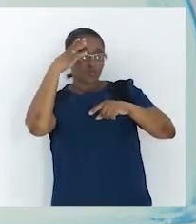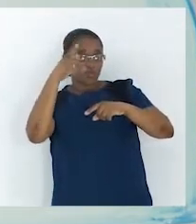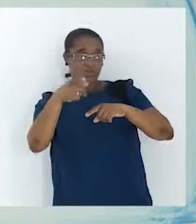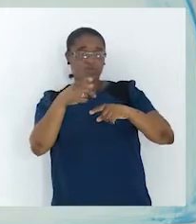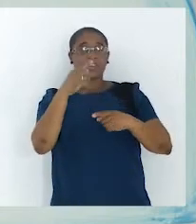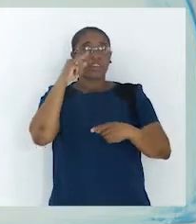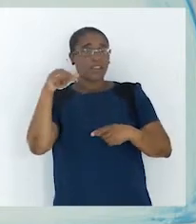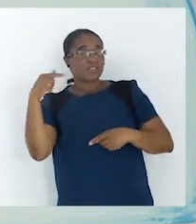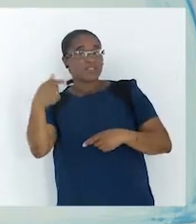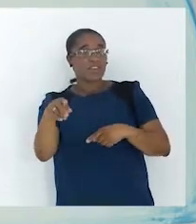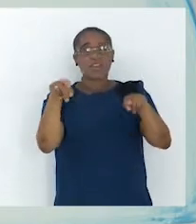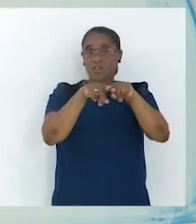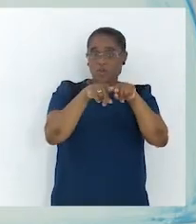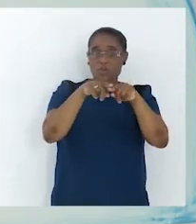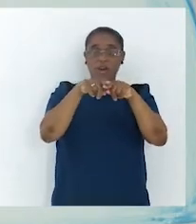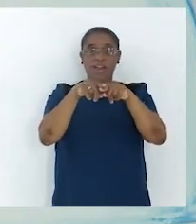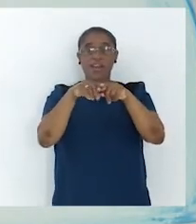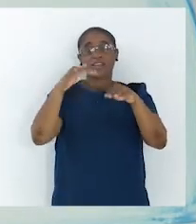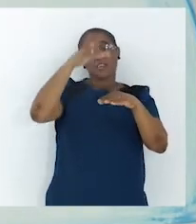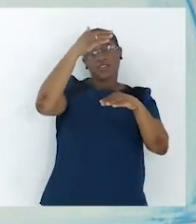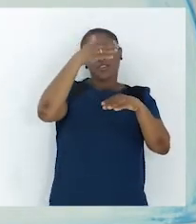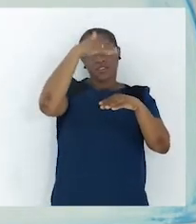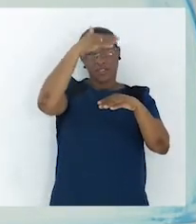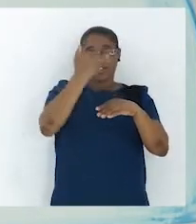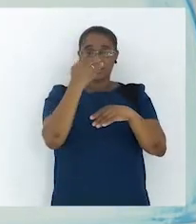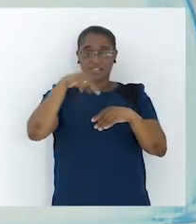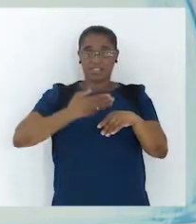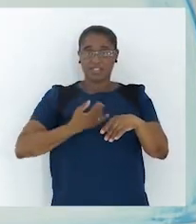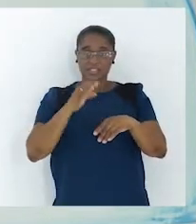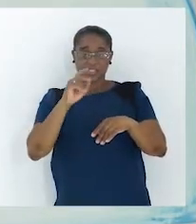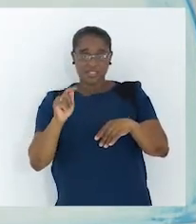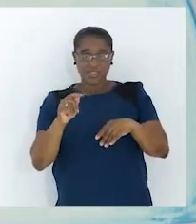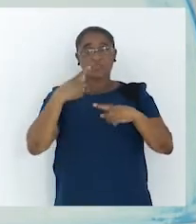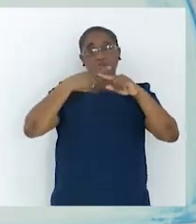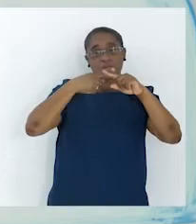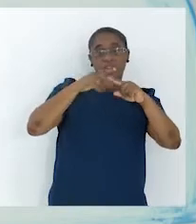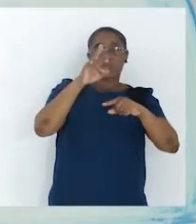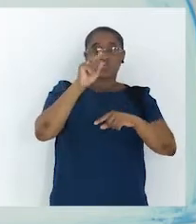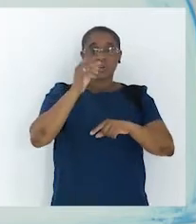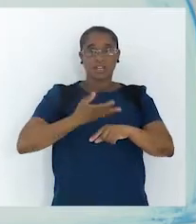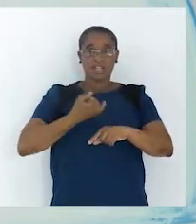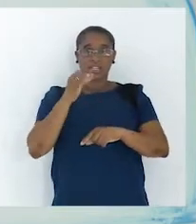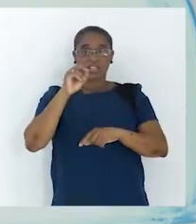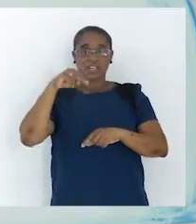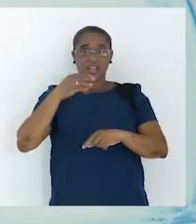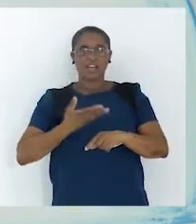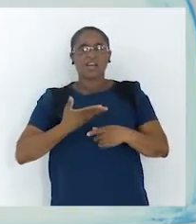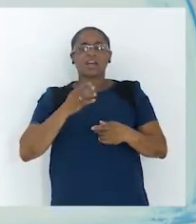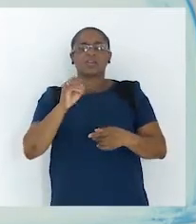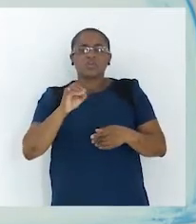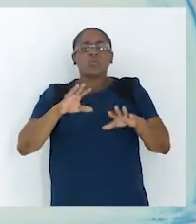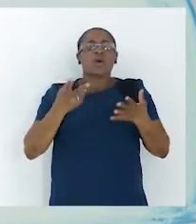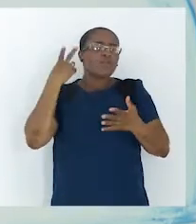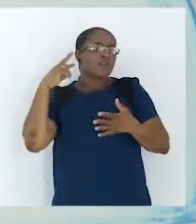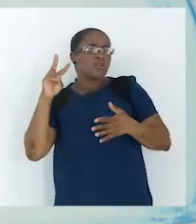eles devem ter o mesmo e vamos multiplicar os canos Então por que qual é o valor do